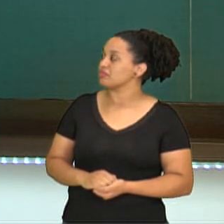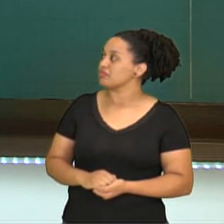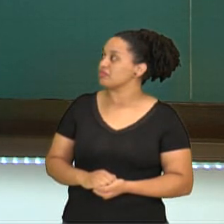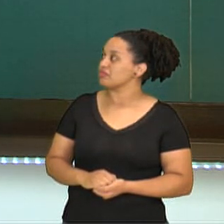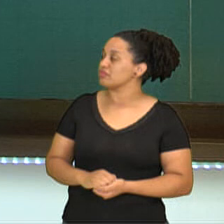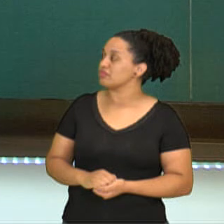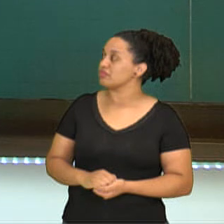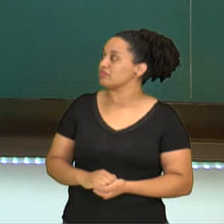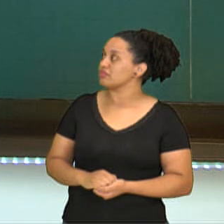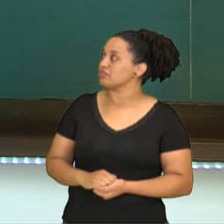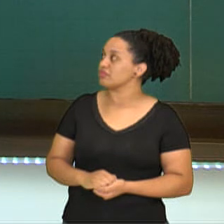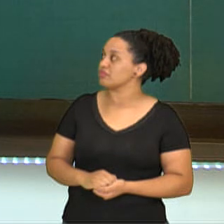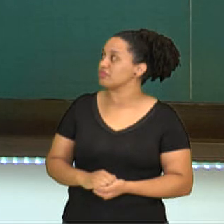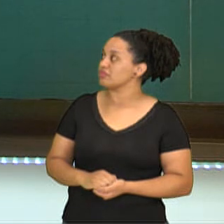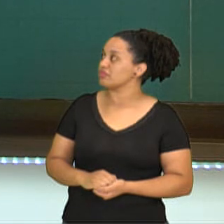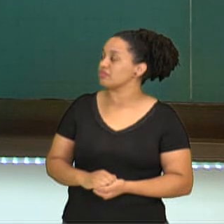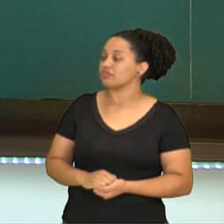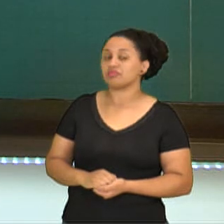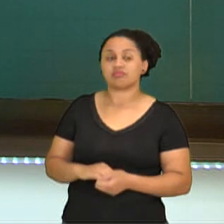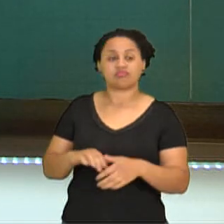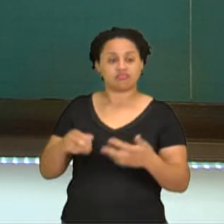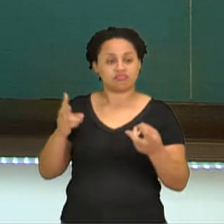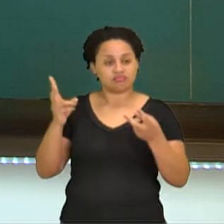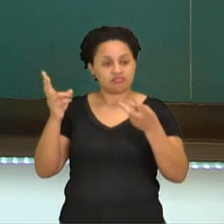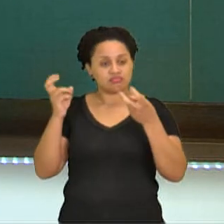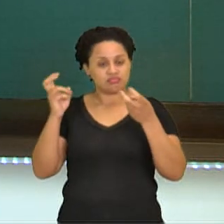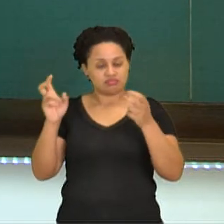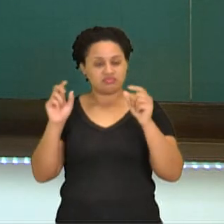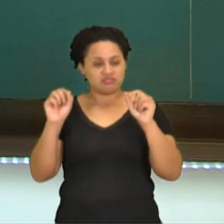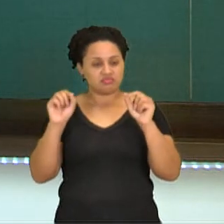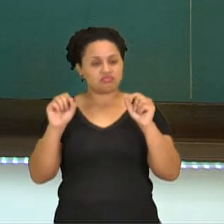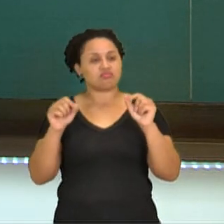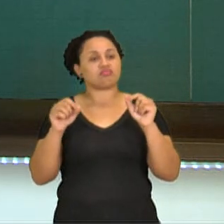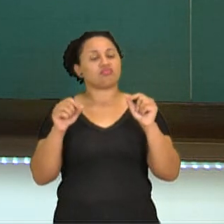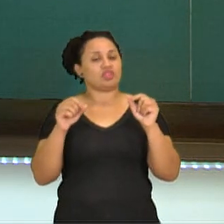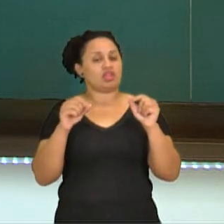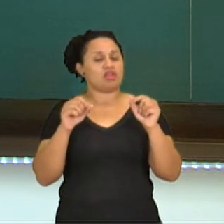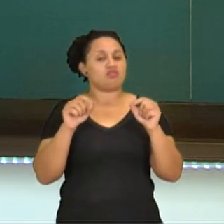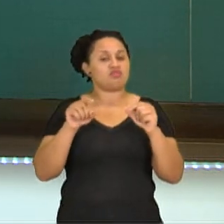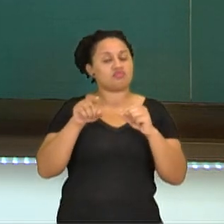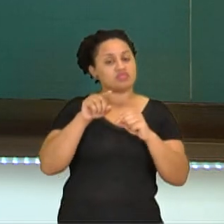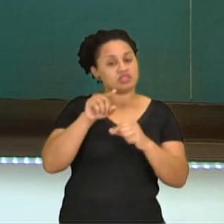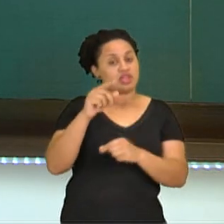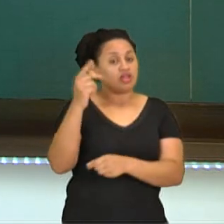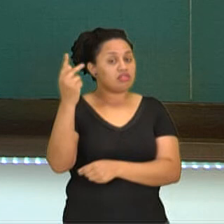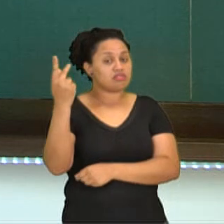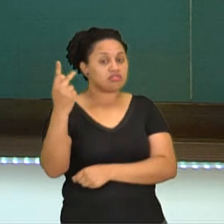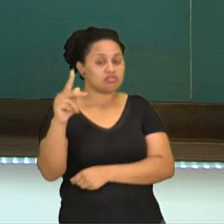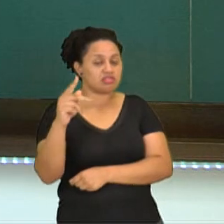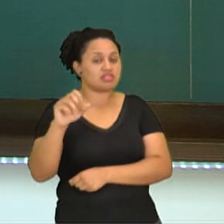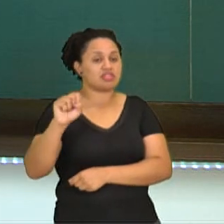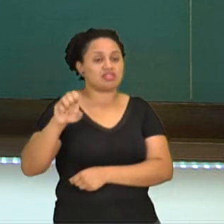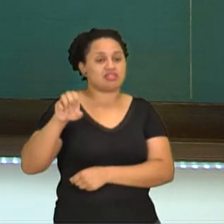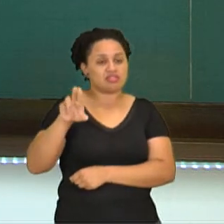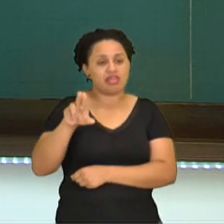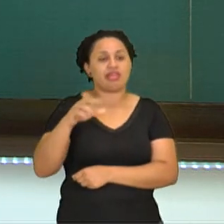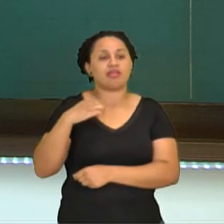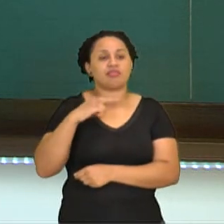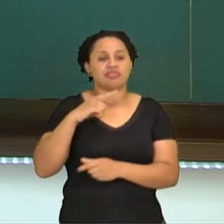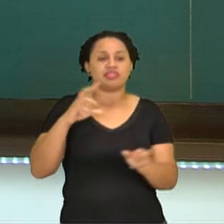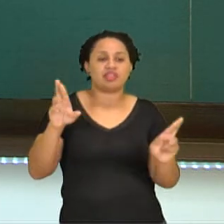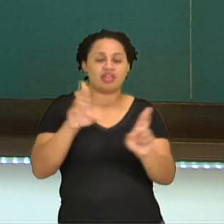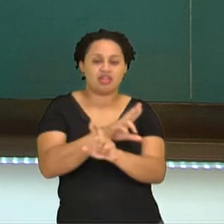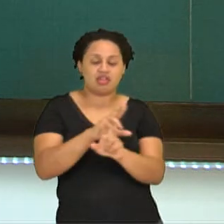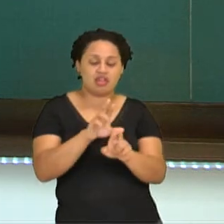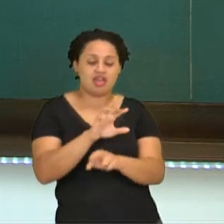You, your, vocês, seus. E they, their,